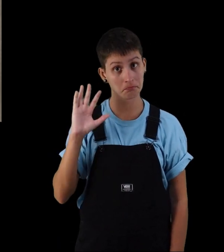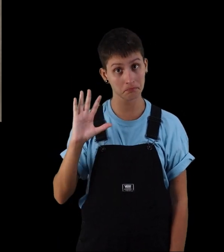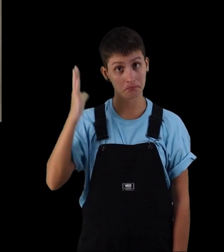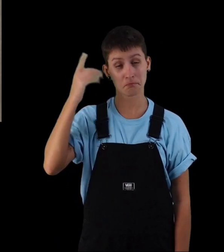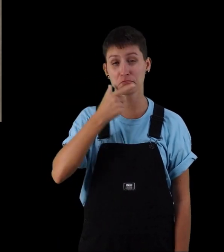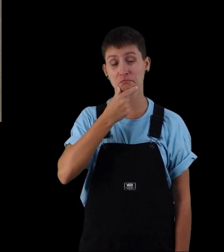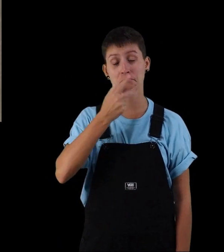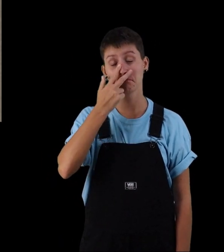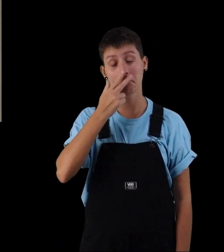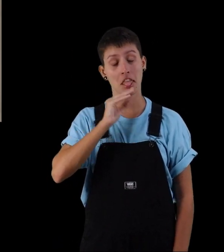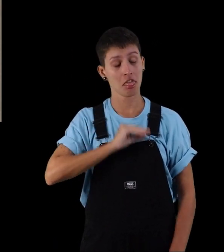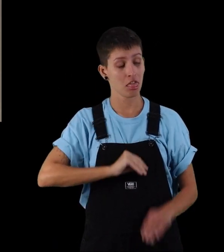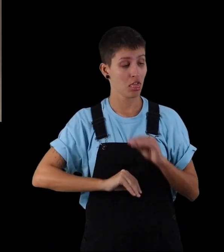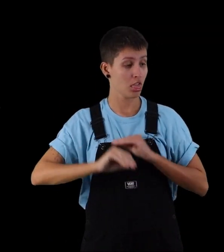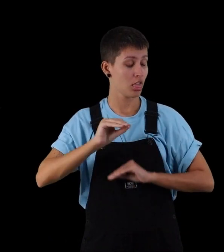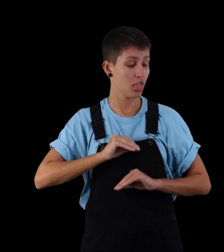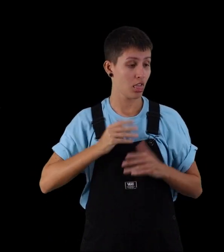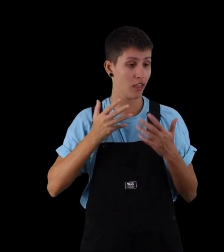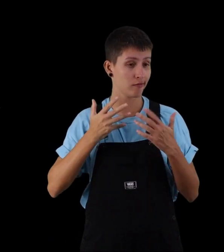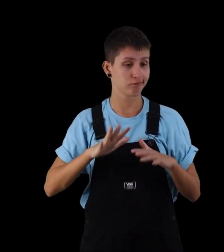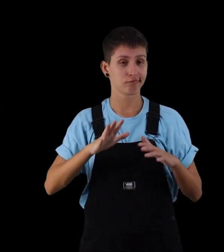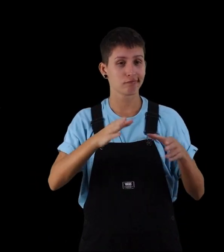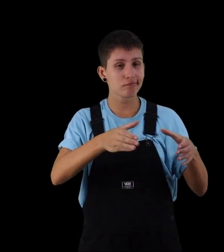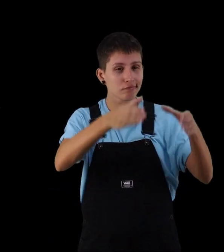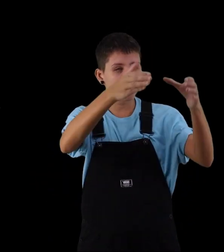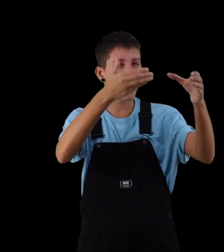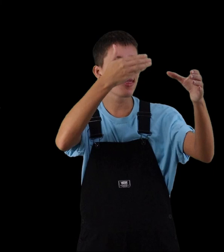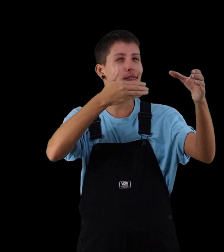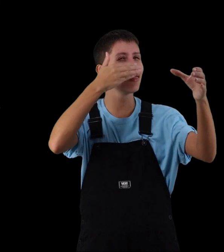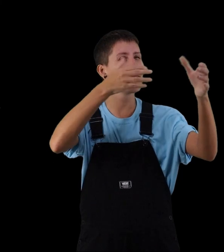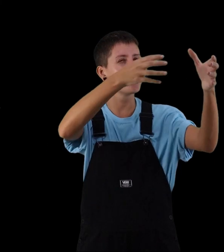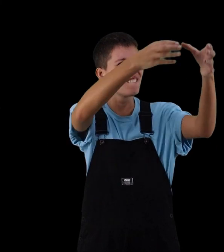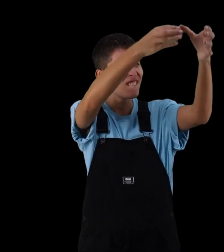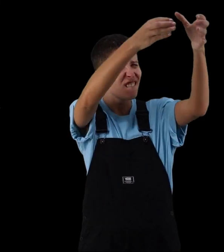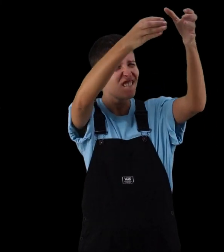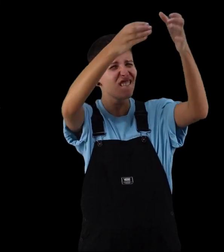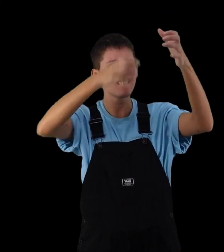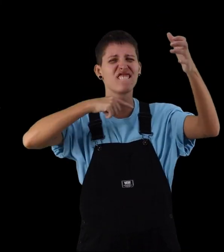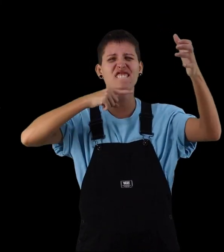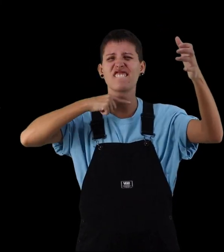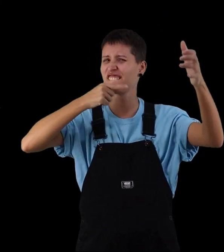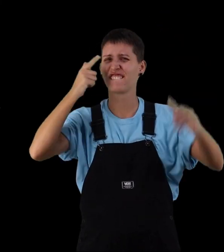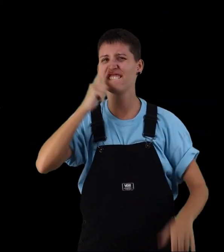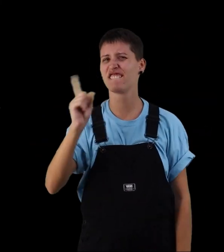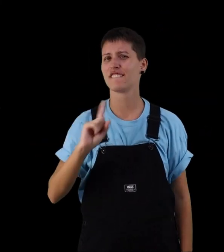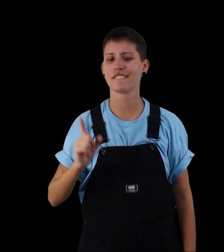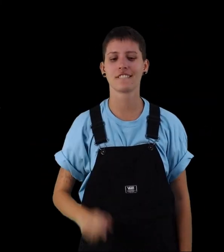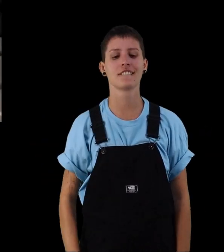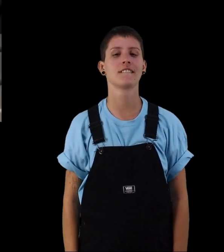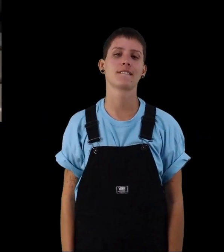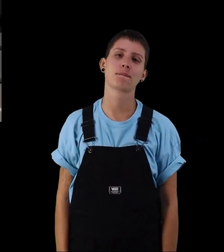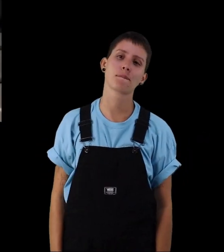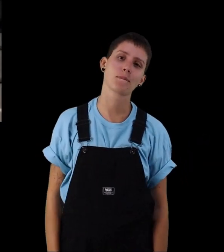Uma vez, o menino desanimou quando quis alcançar uma lata de doces que ficava no alto do armário da